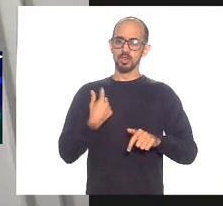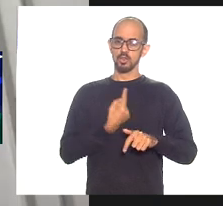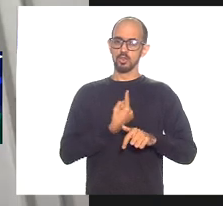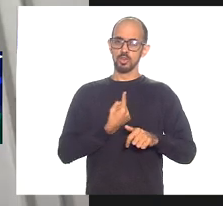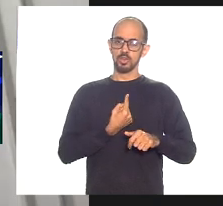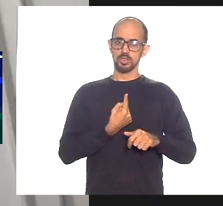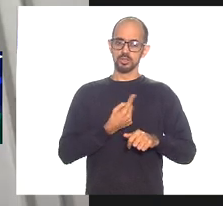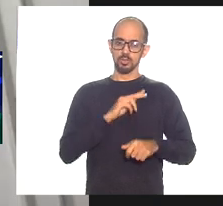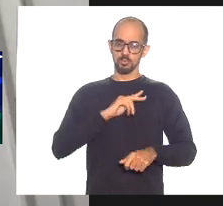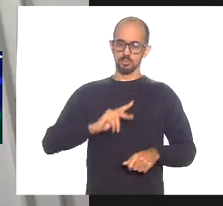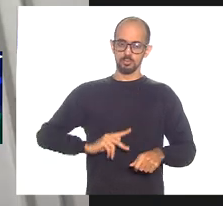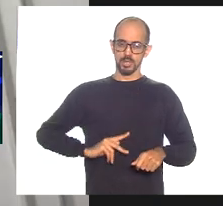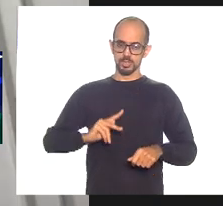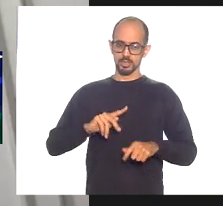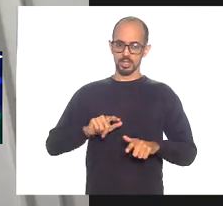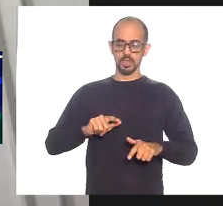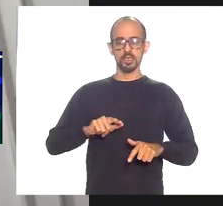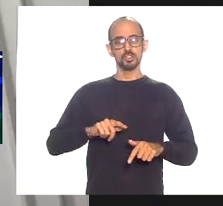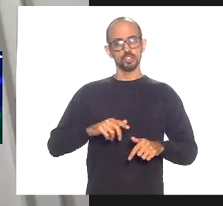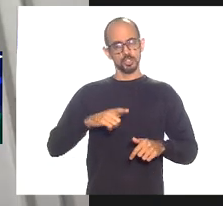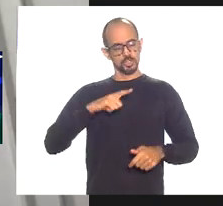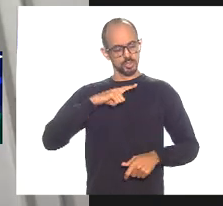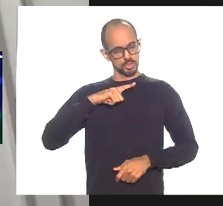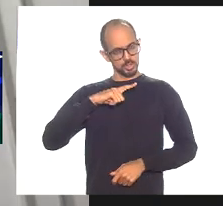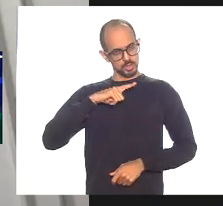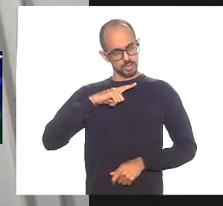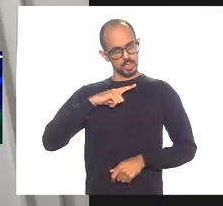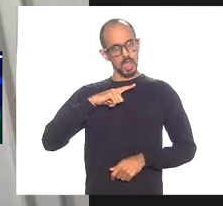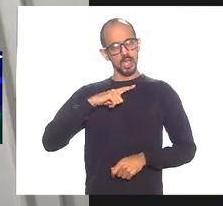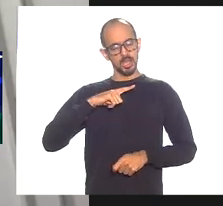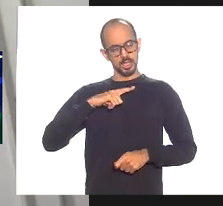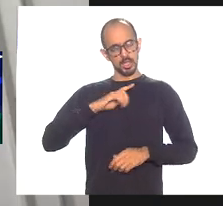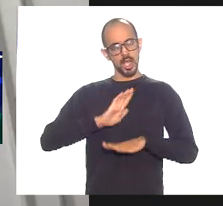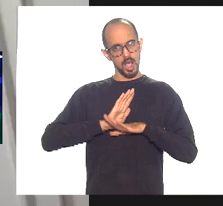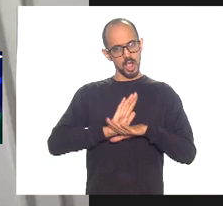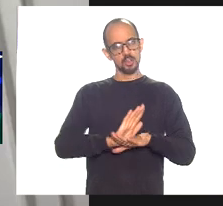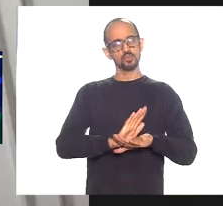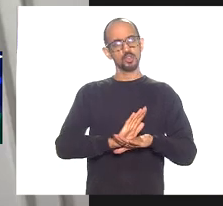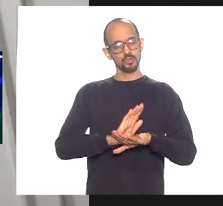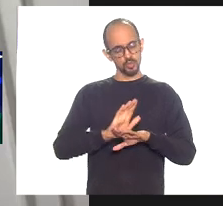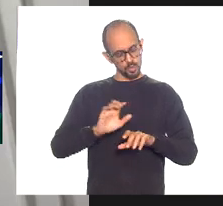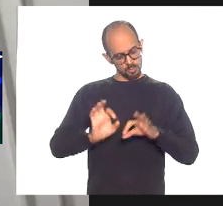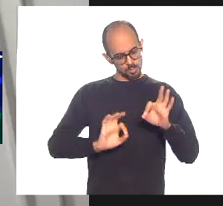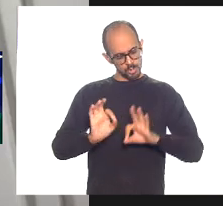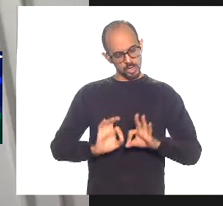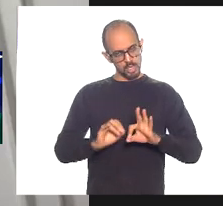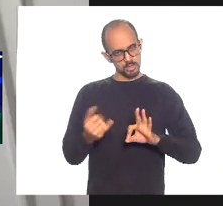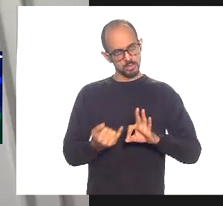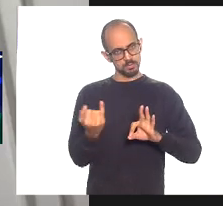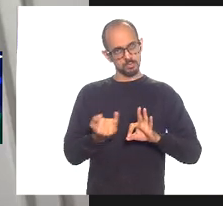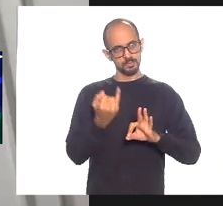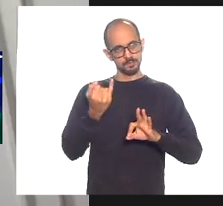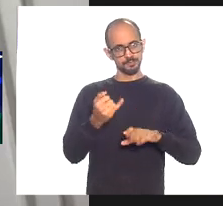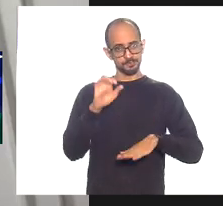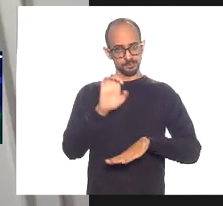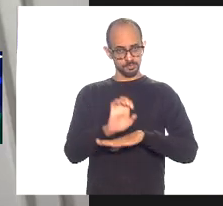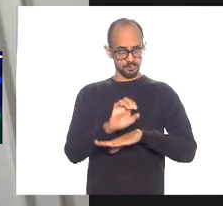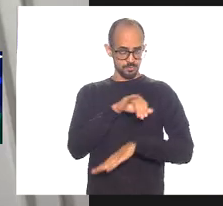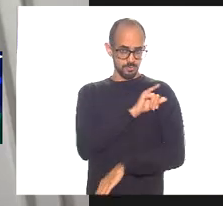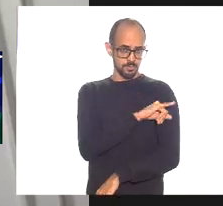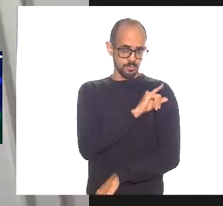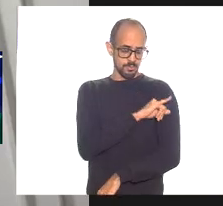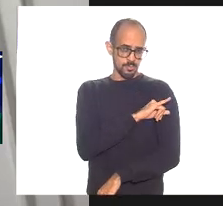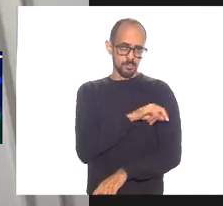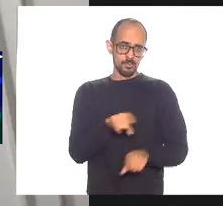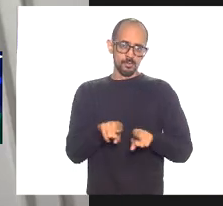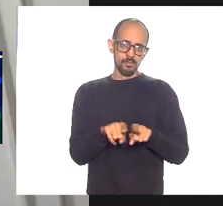EA austeridade né tem colaborado um projeto importantíssimos no estado A